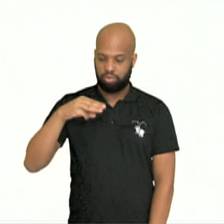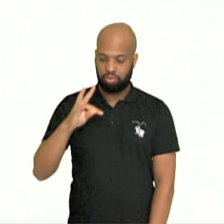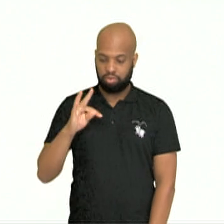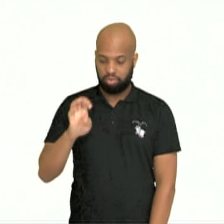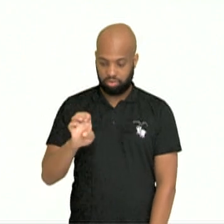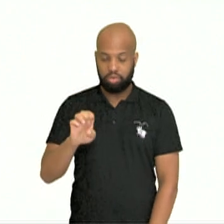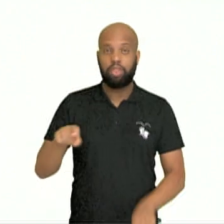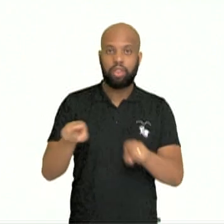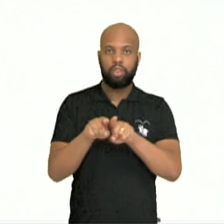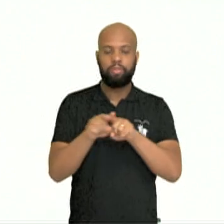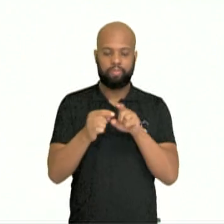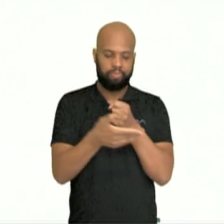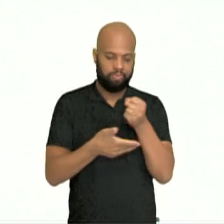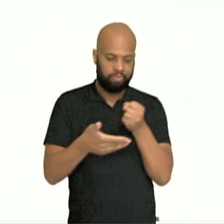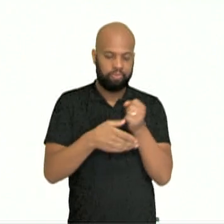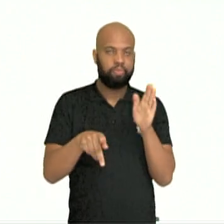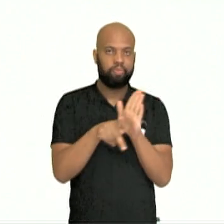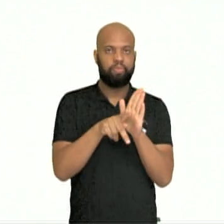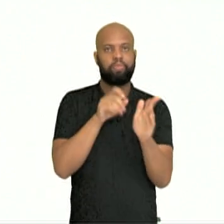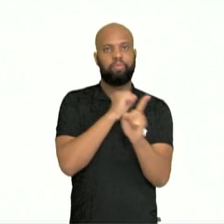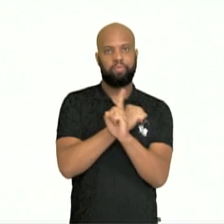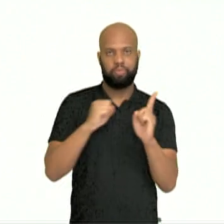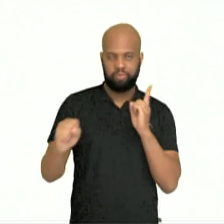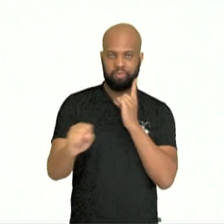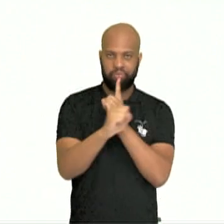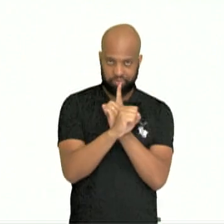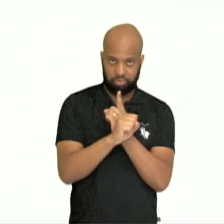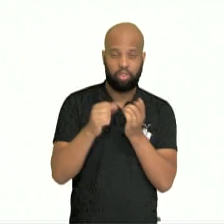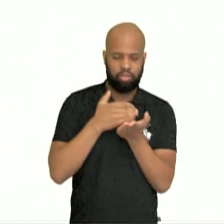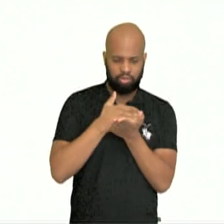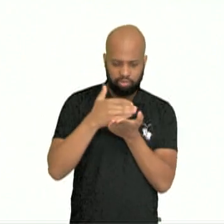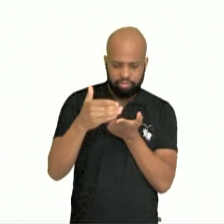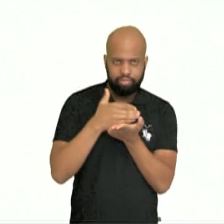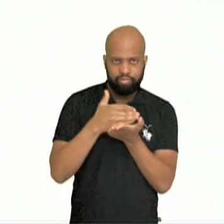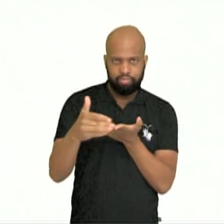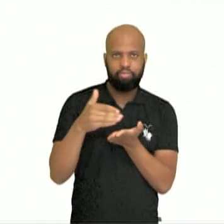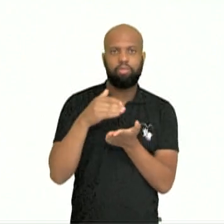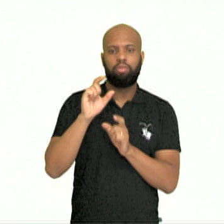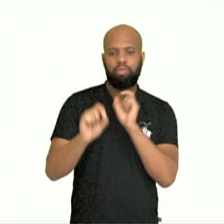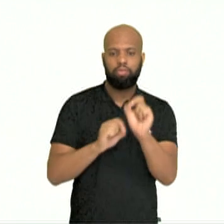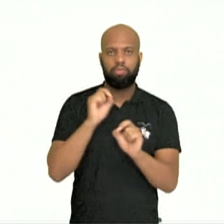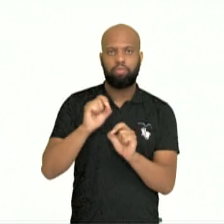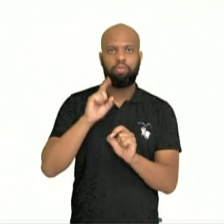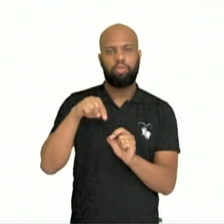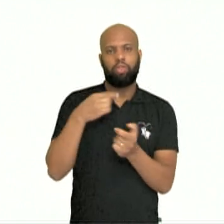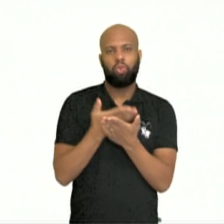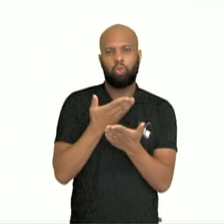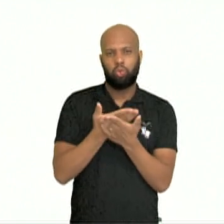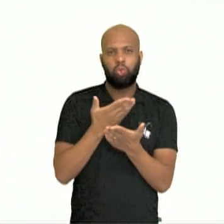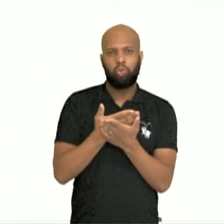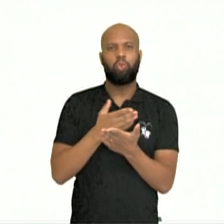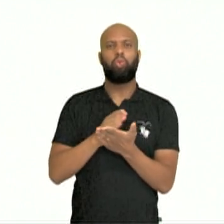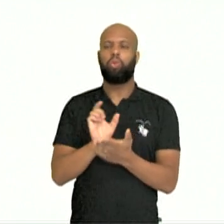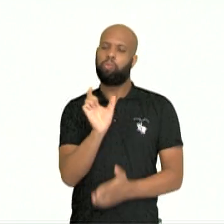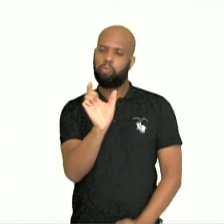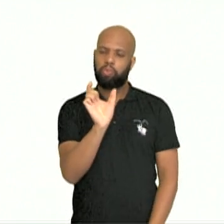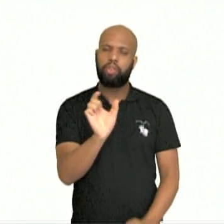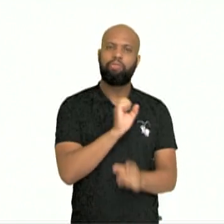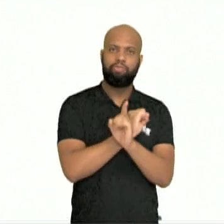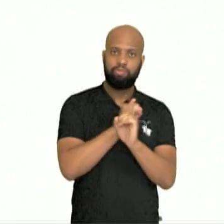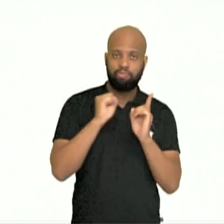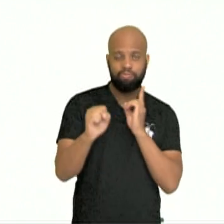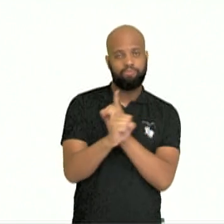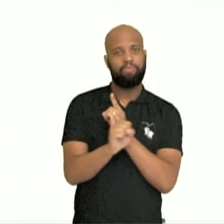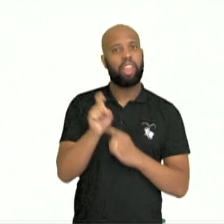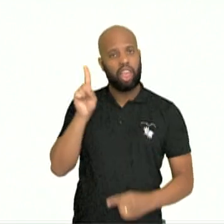uma Sociologia pré-científica, mas já o fundamento inicial, o precursor da palavra Sociologia, a base